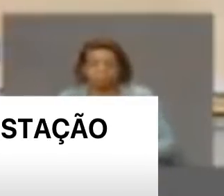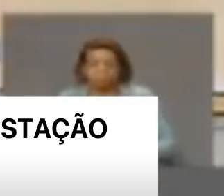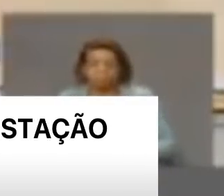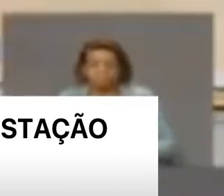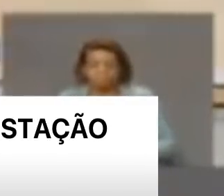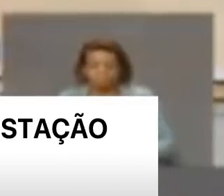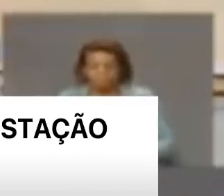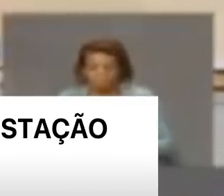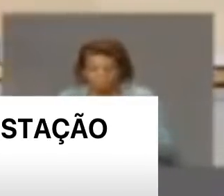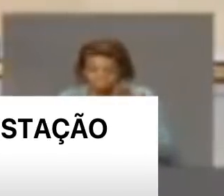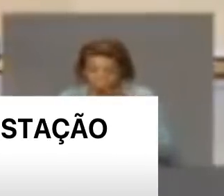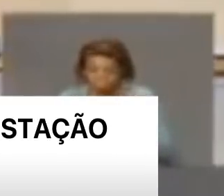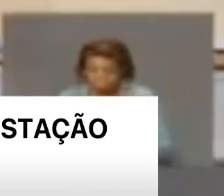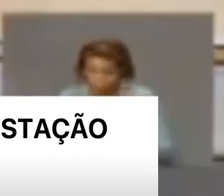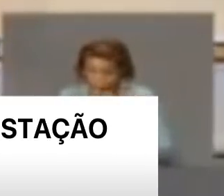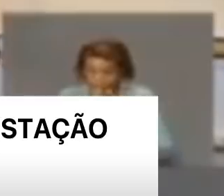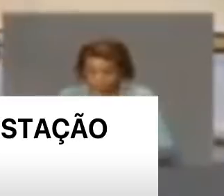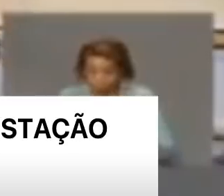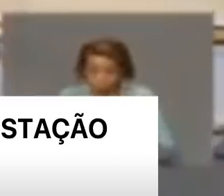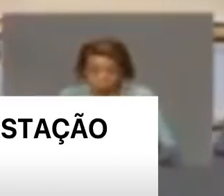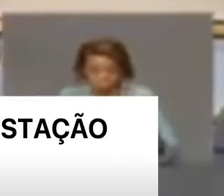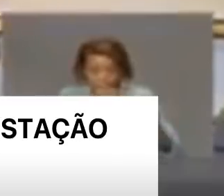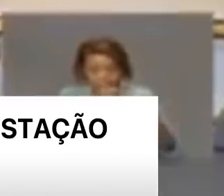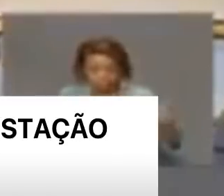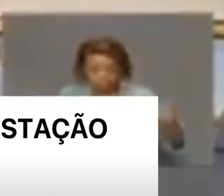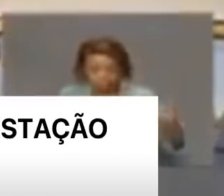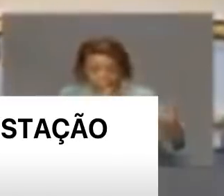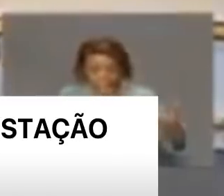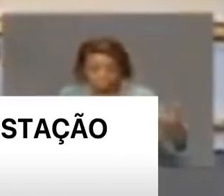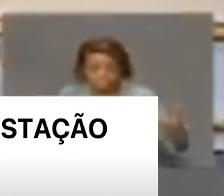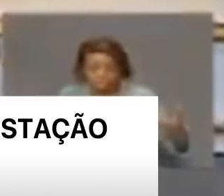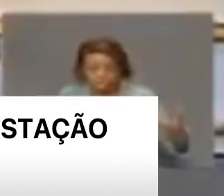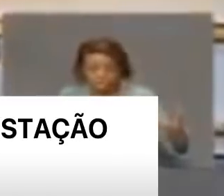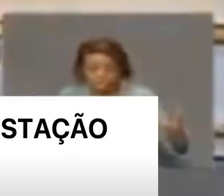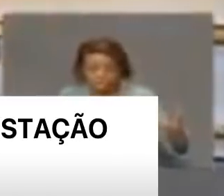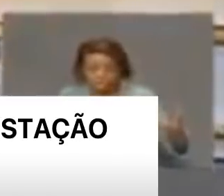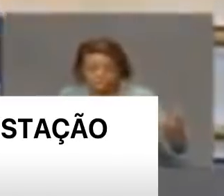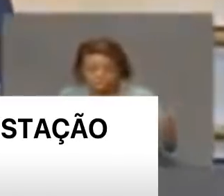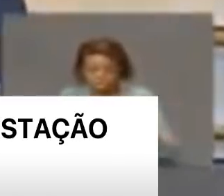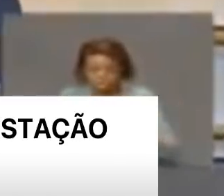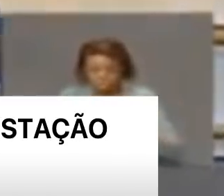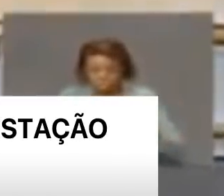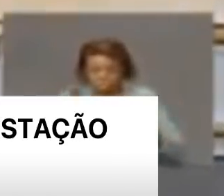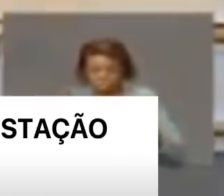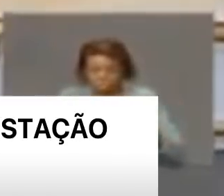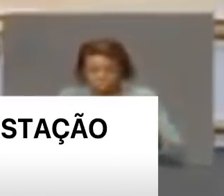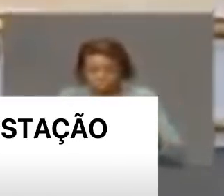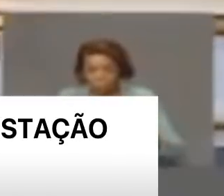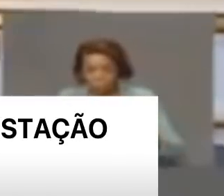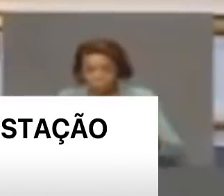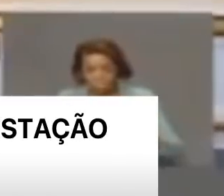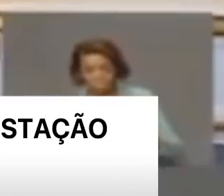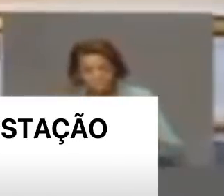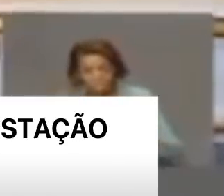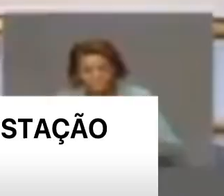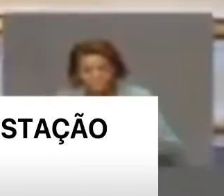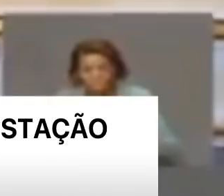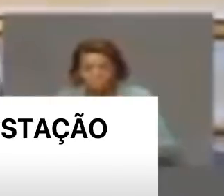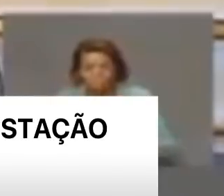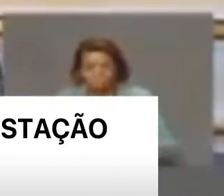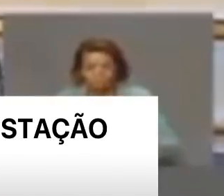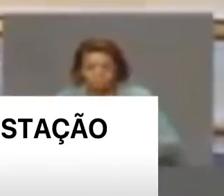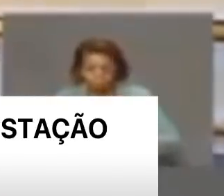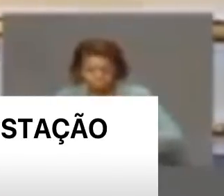aos manifestantes detidos, entre os quais se destaca Agostinho Camuango, secretário-geral da Agremiação Juvenil